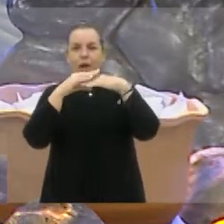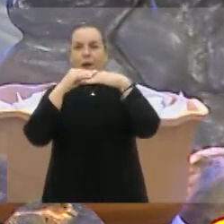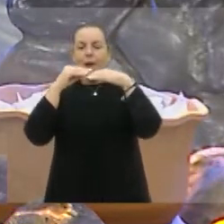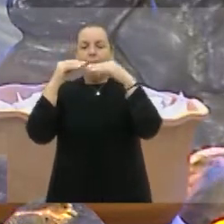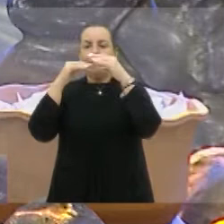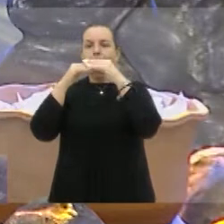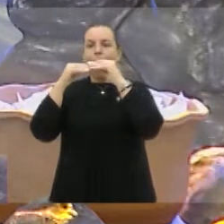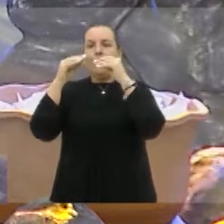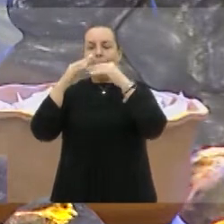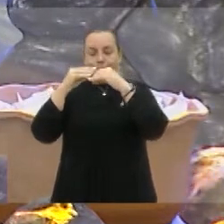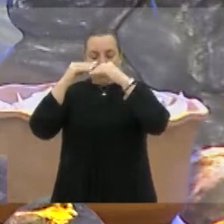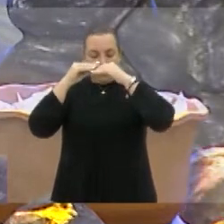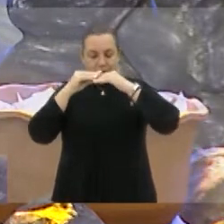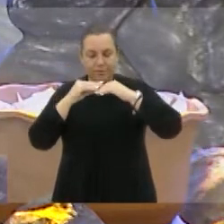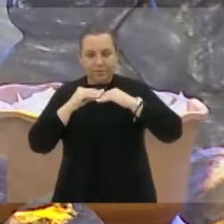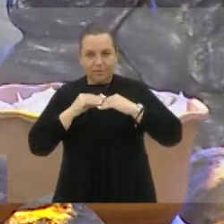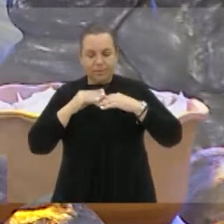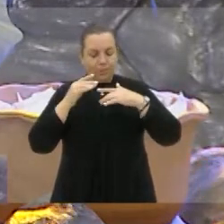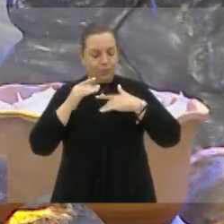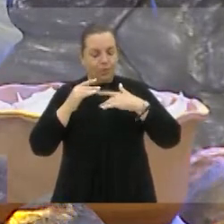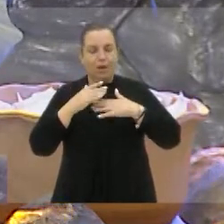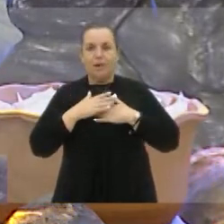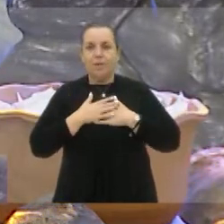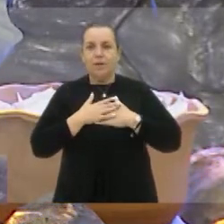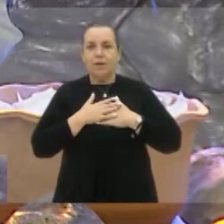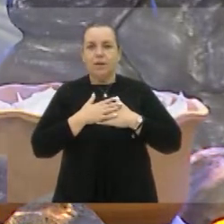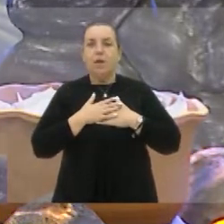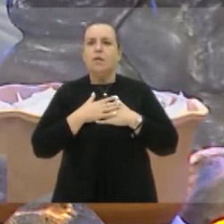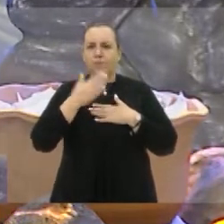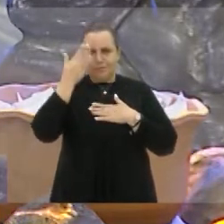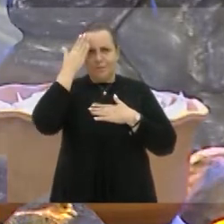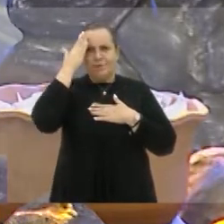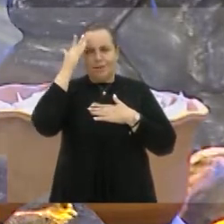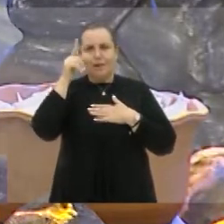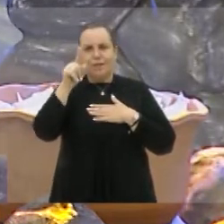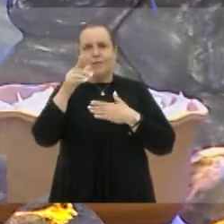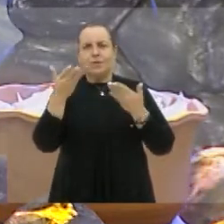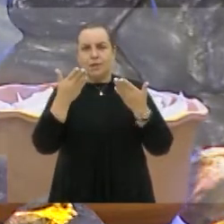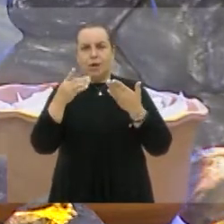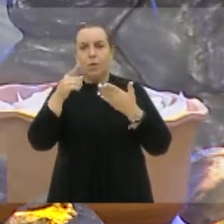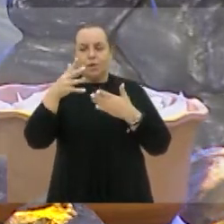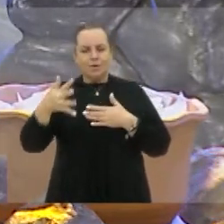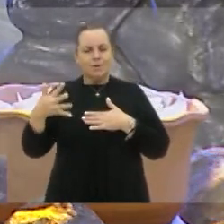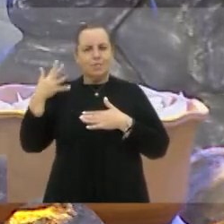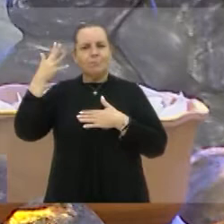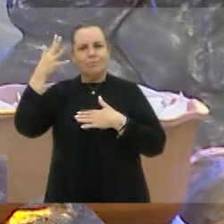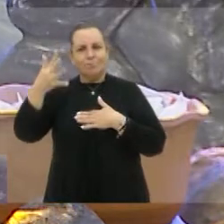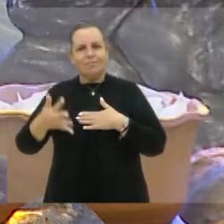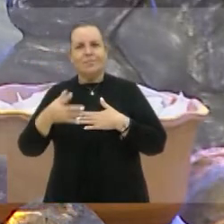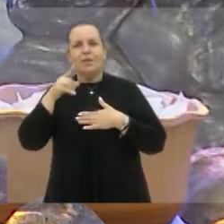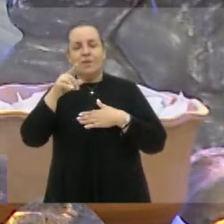tocar. Eu tenho certeza que você agora, com essa pregação,